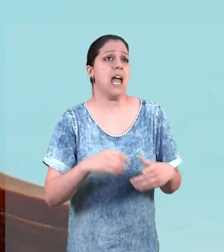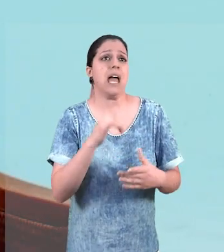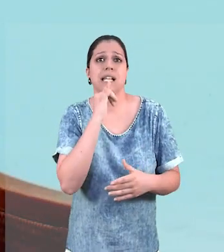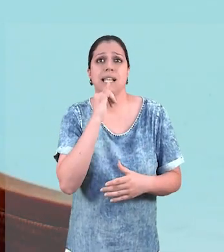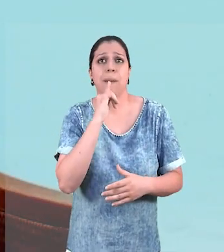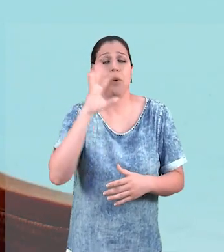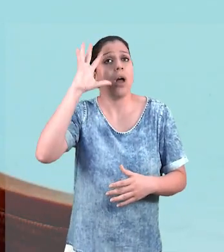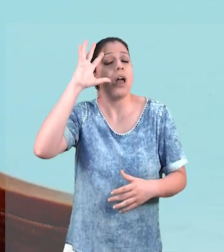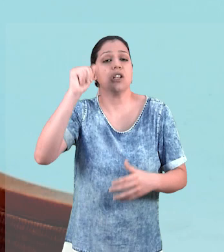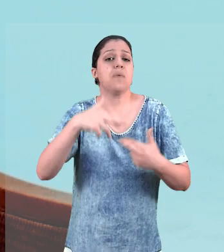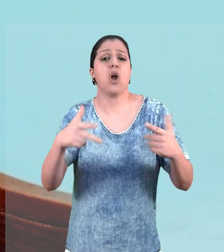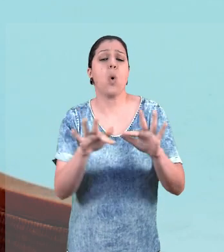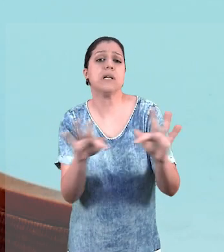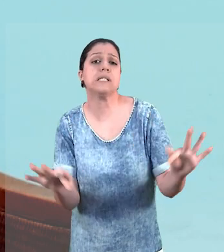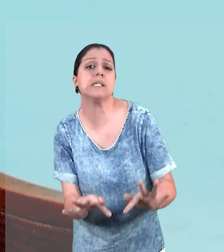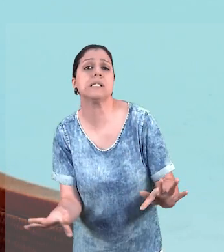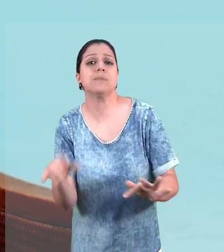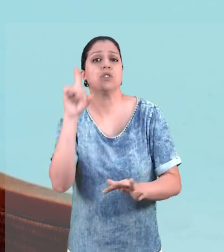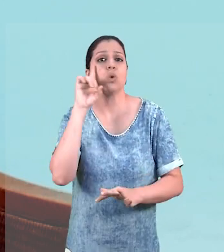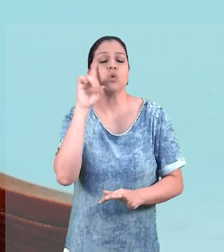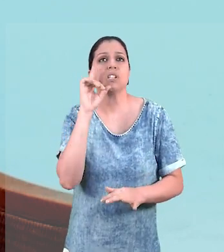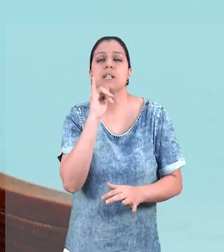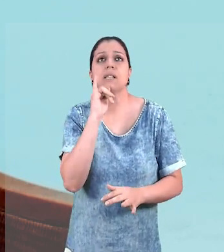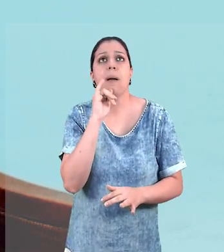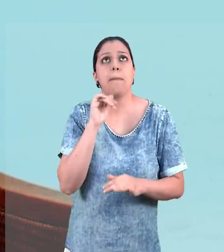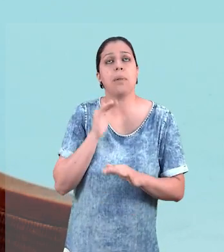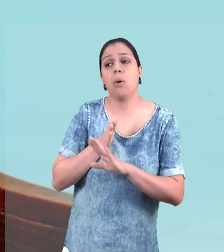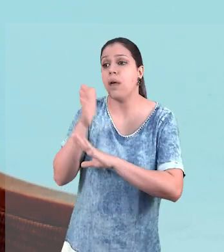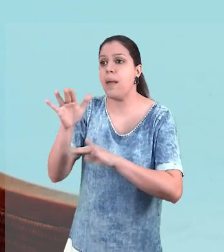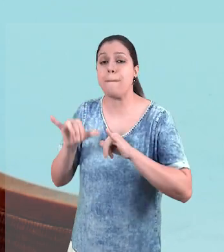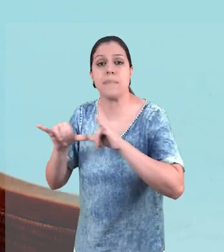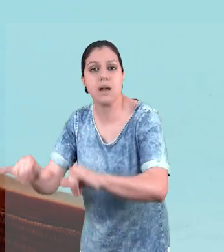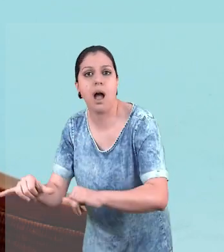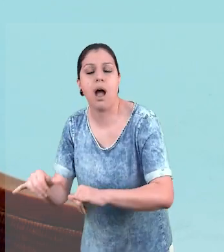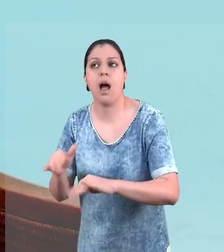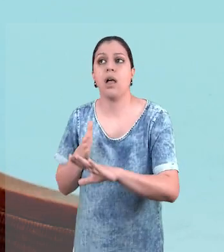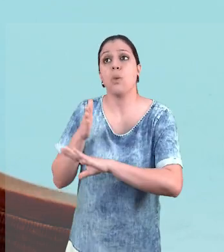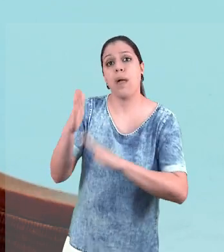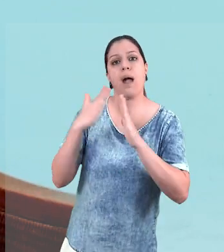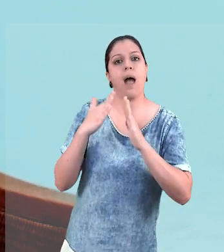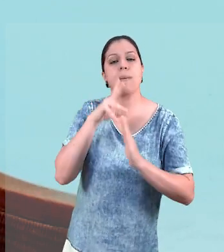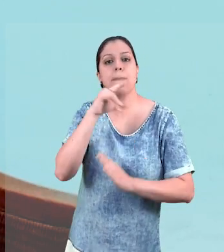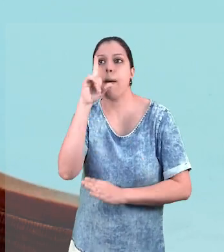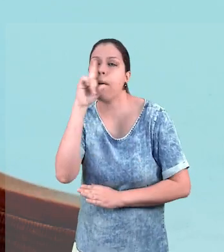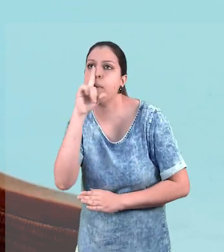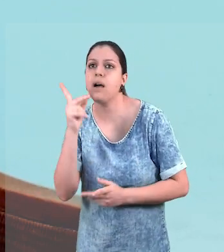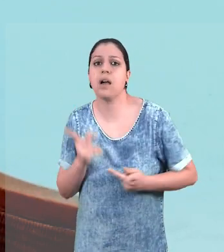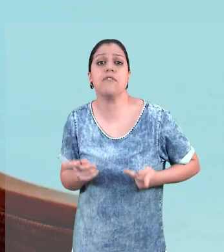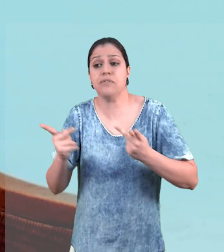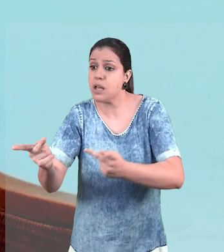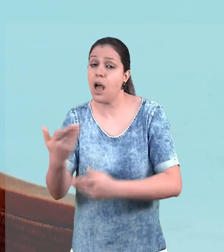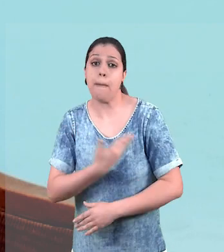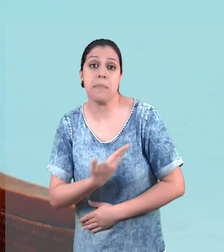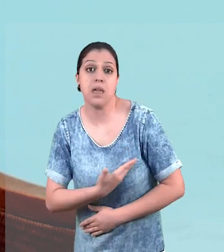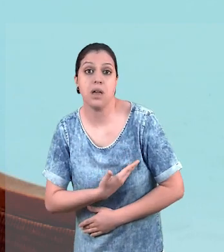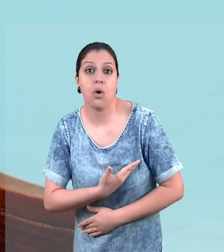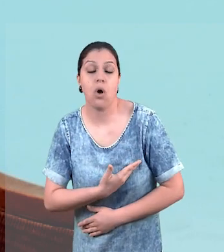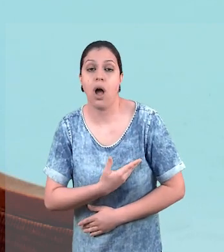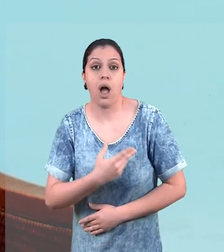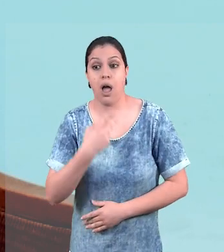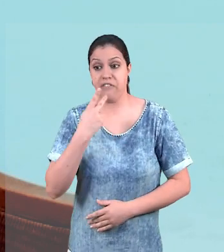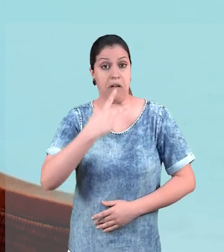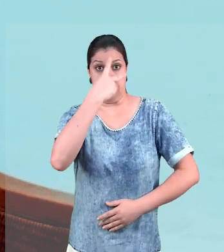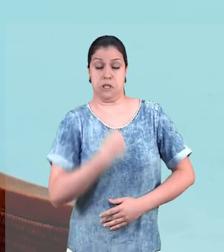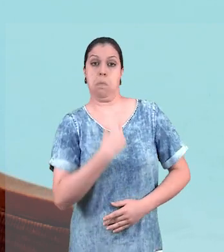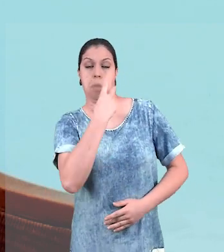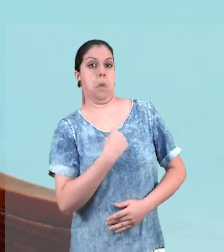simples do dia a dia, que seriam ir ao supermercado, ir à casa dos meus pais, visitar alguns amigos, não